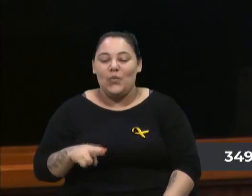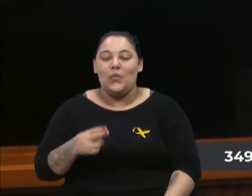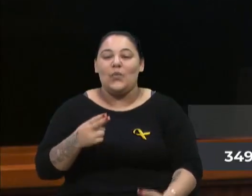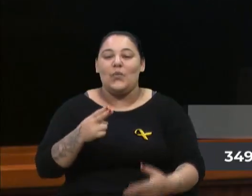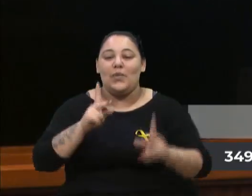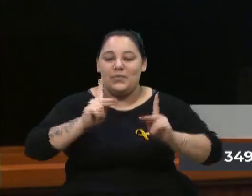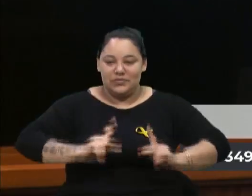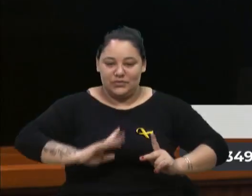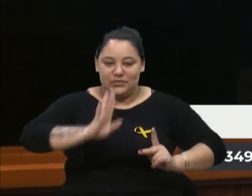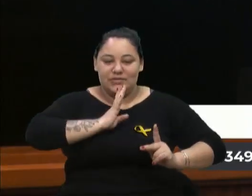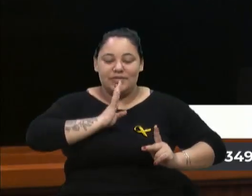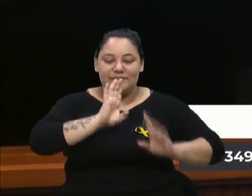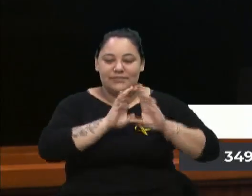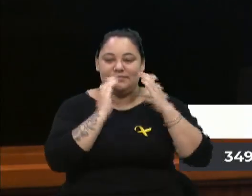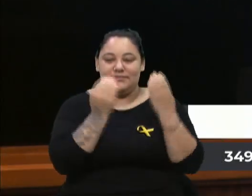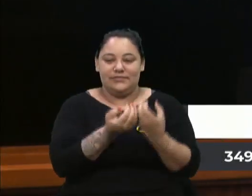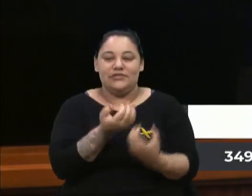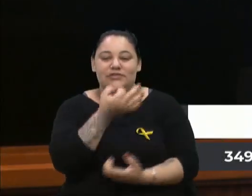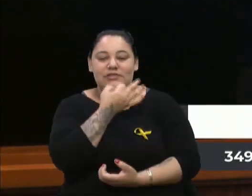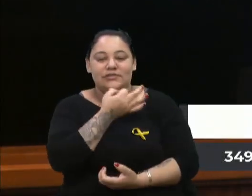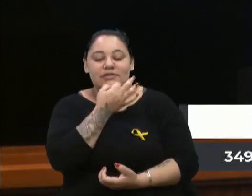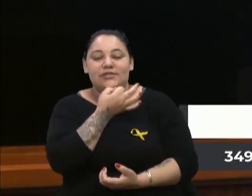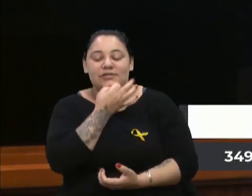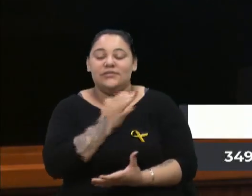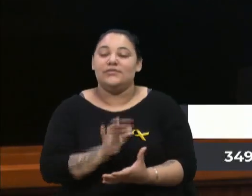na comunidade caxiense, acho que